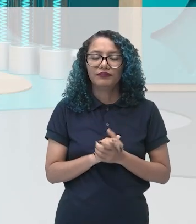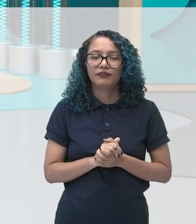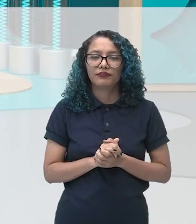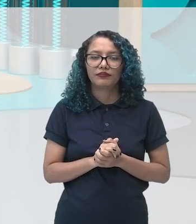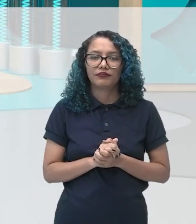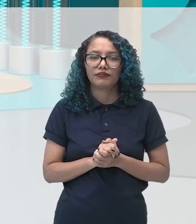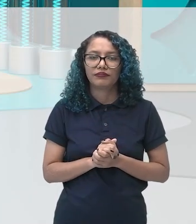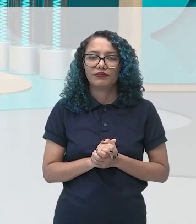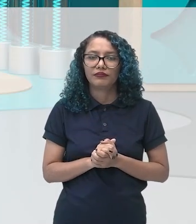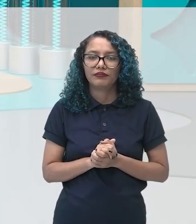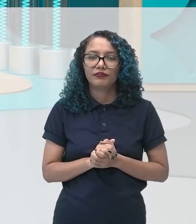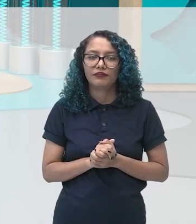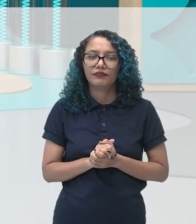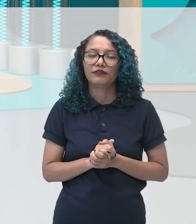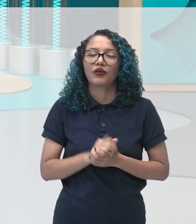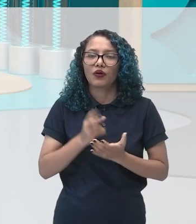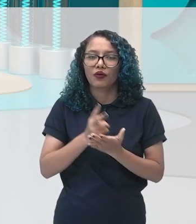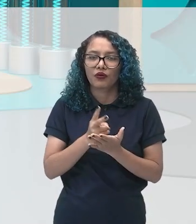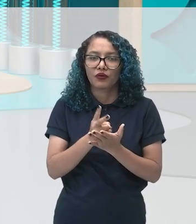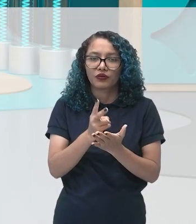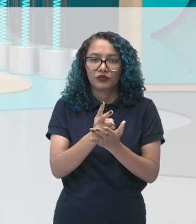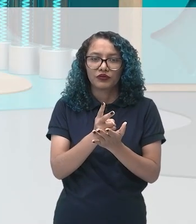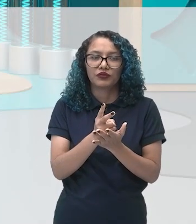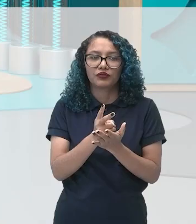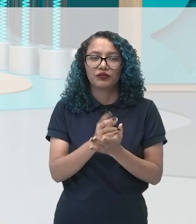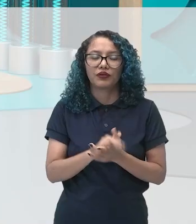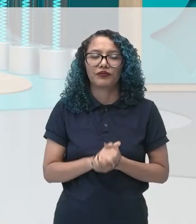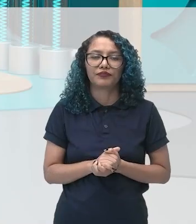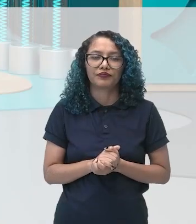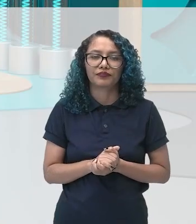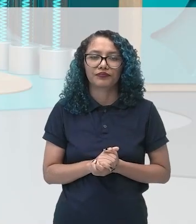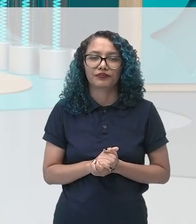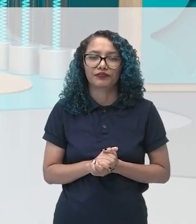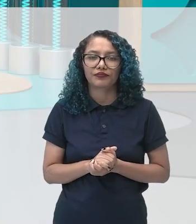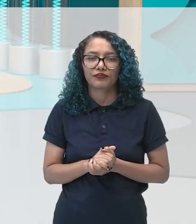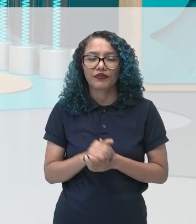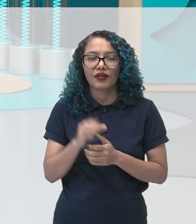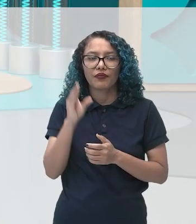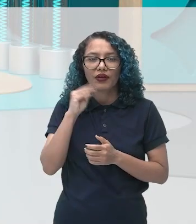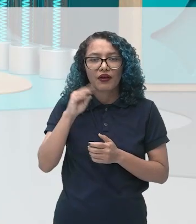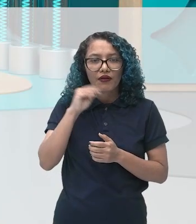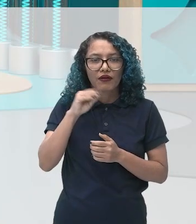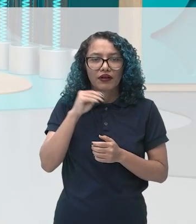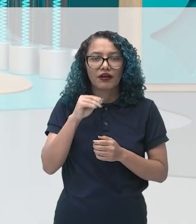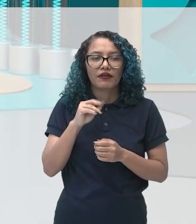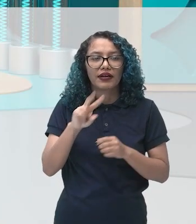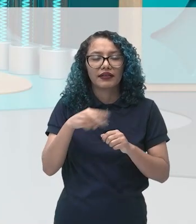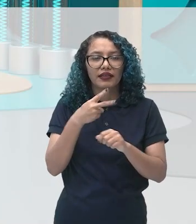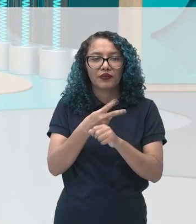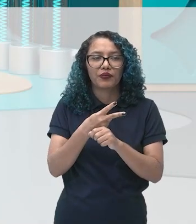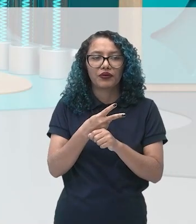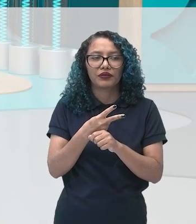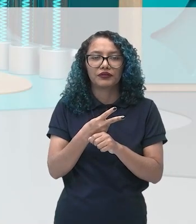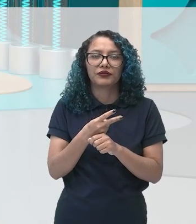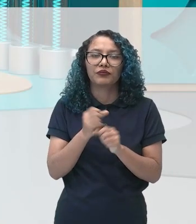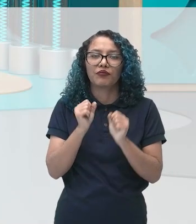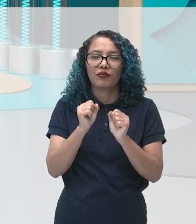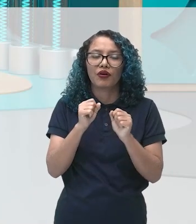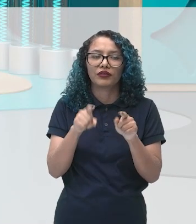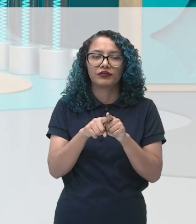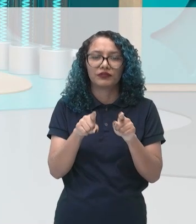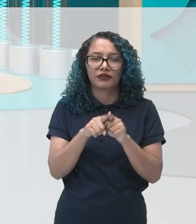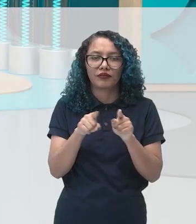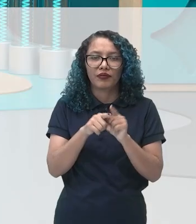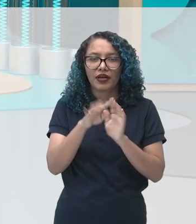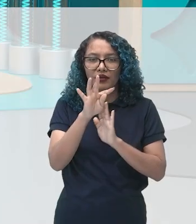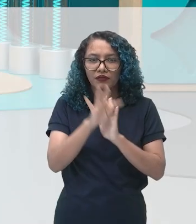a ocorrência da entrevista oral e a entrevista oral pode originar depois um texto escrito, cada um com